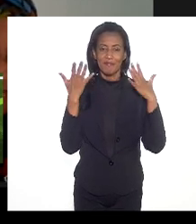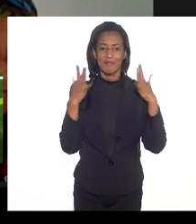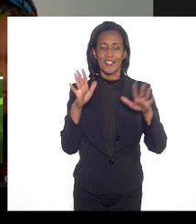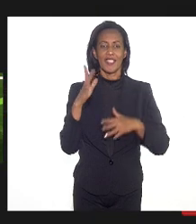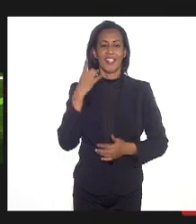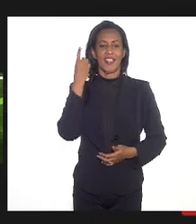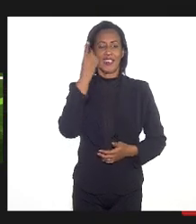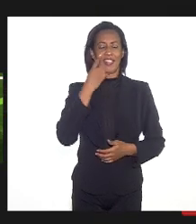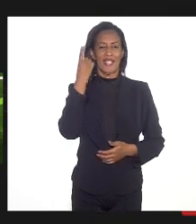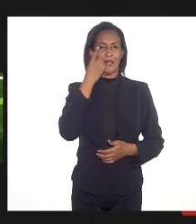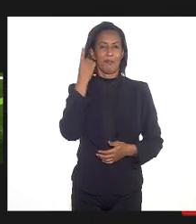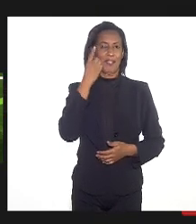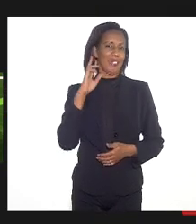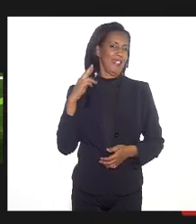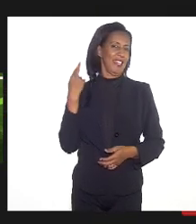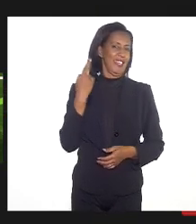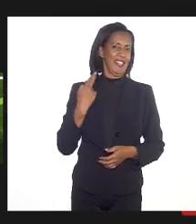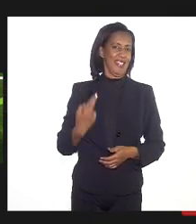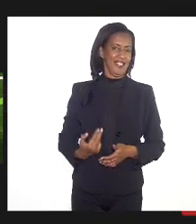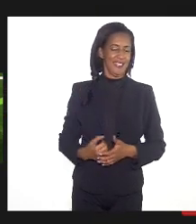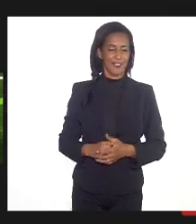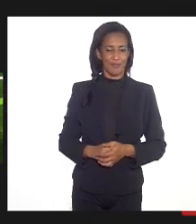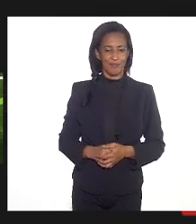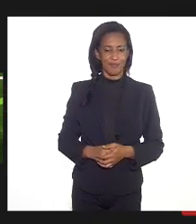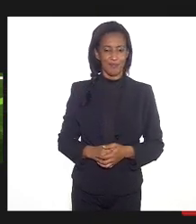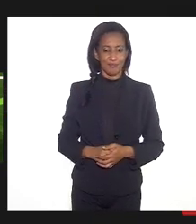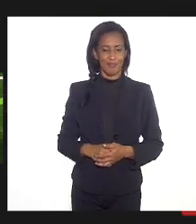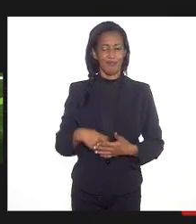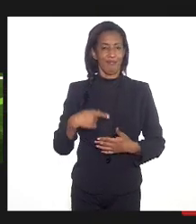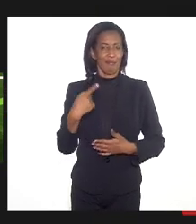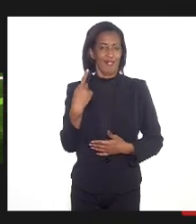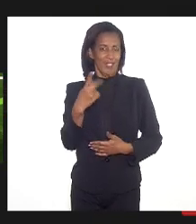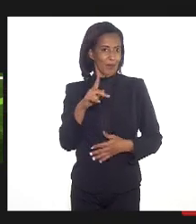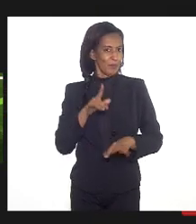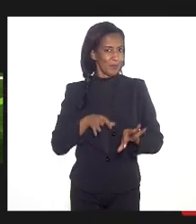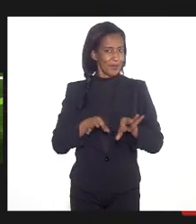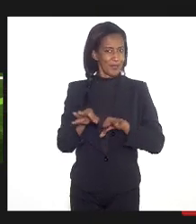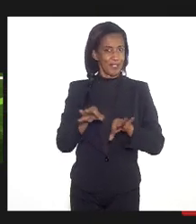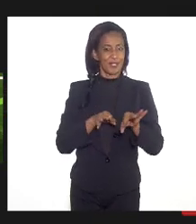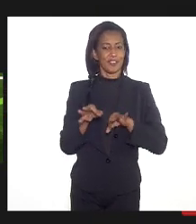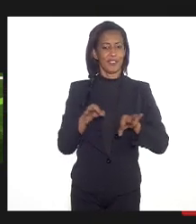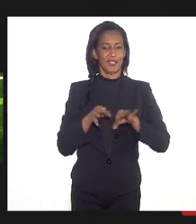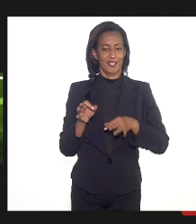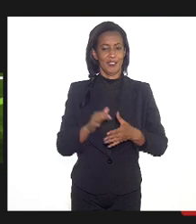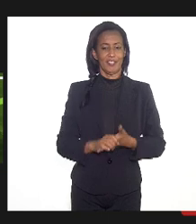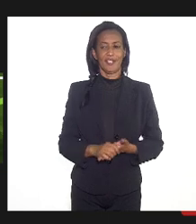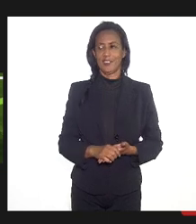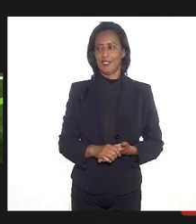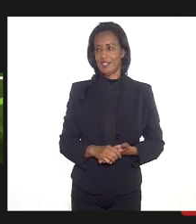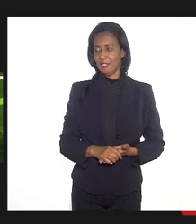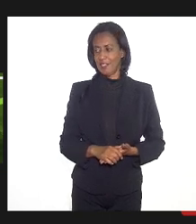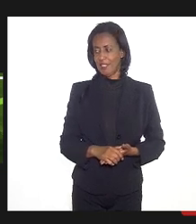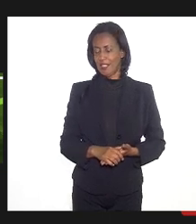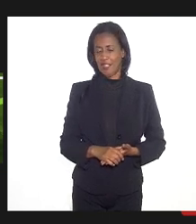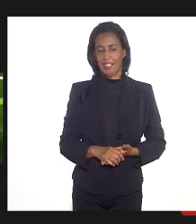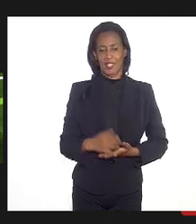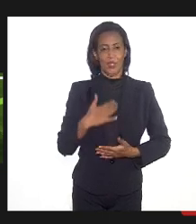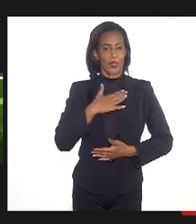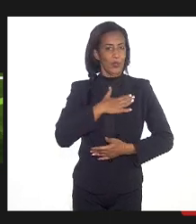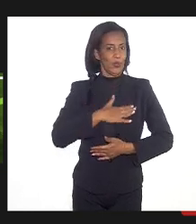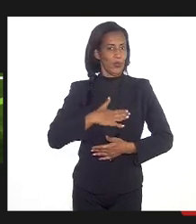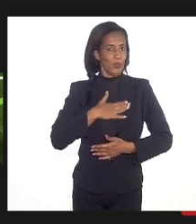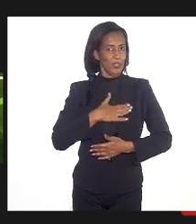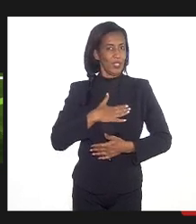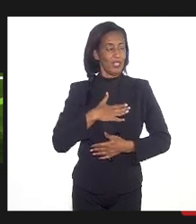deputada Renata, pelo projeto Eu gostaria até que